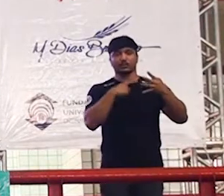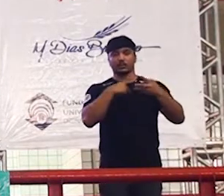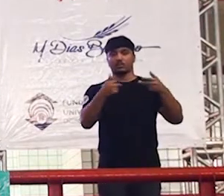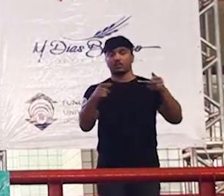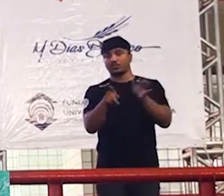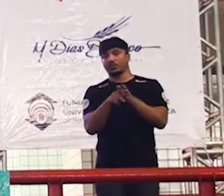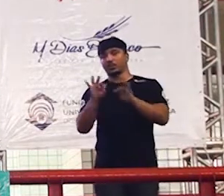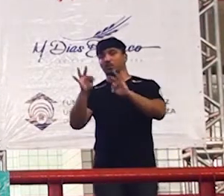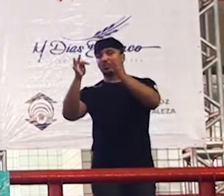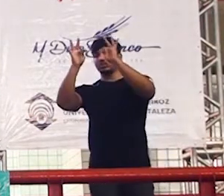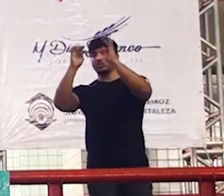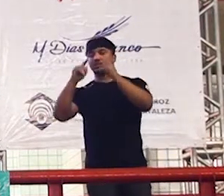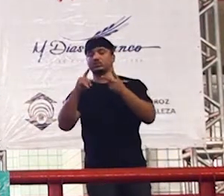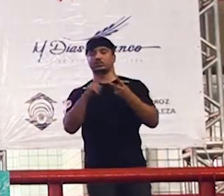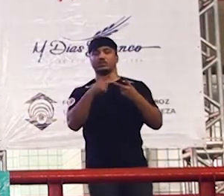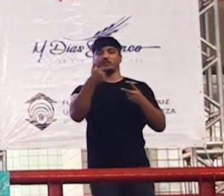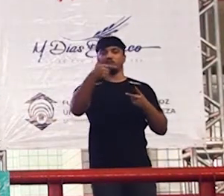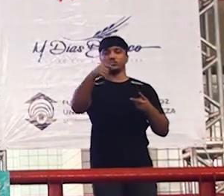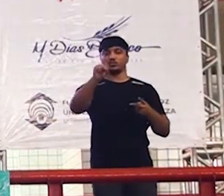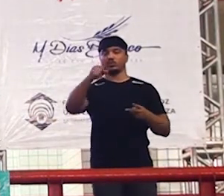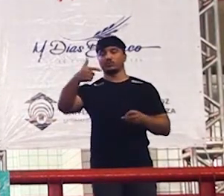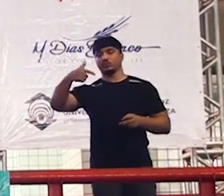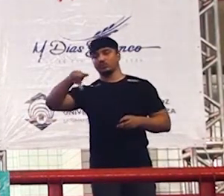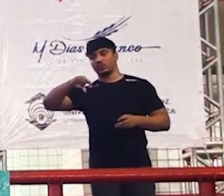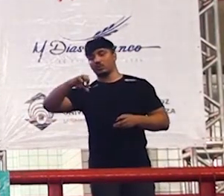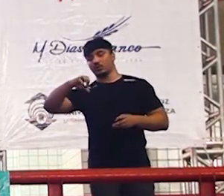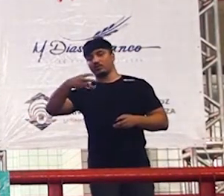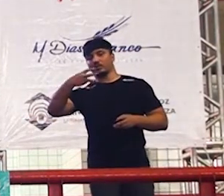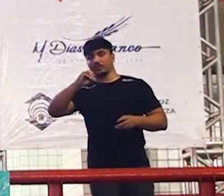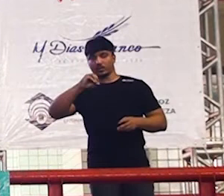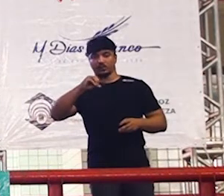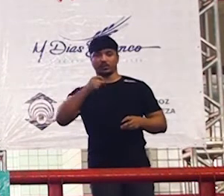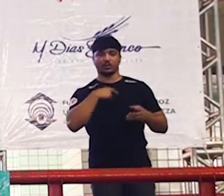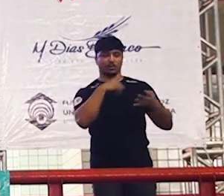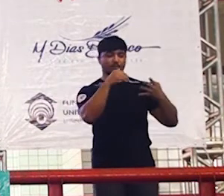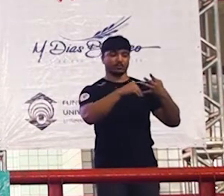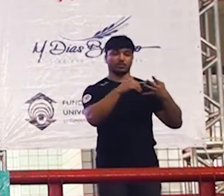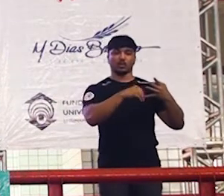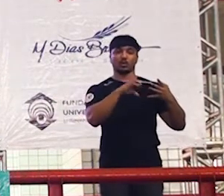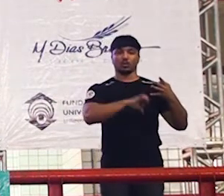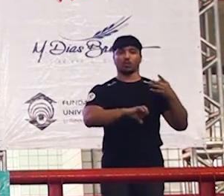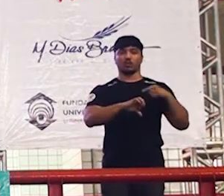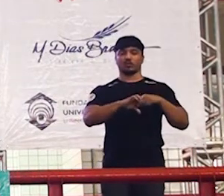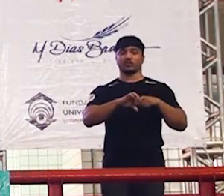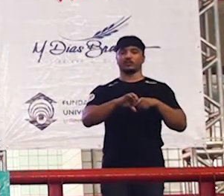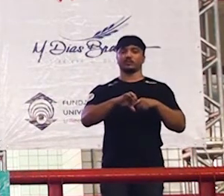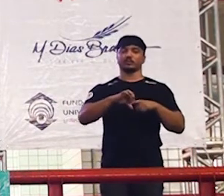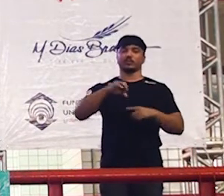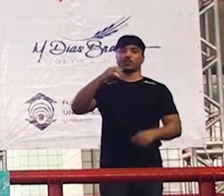de novas tecnologias. Habilidade 28, 29 e 30. É a última competência, competência 9.